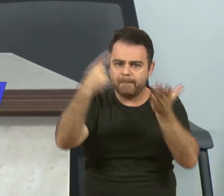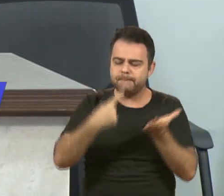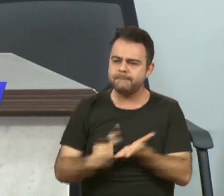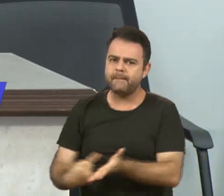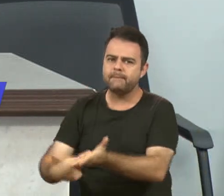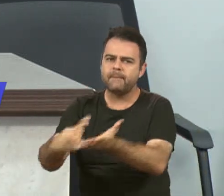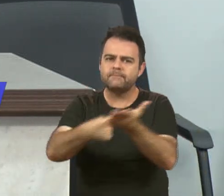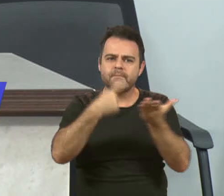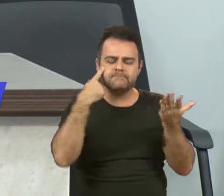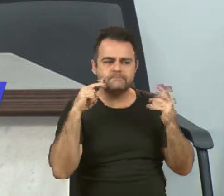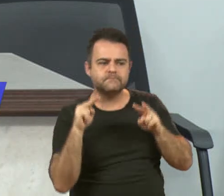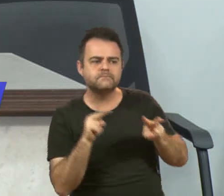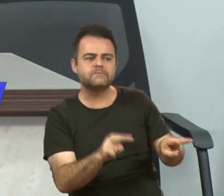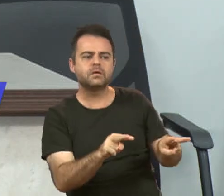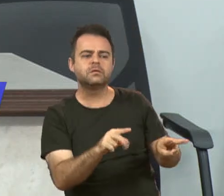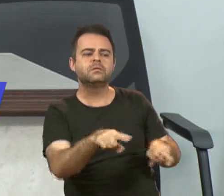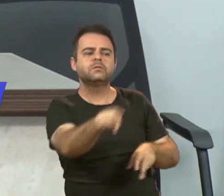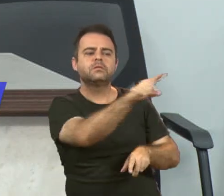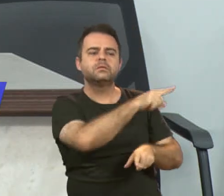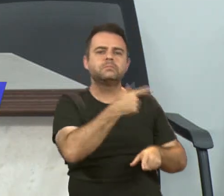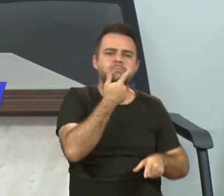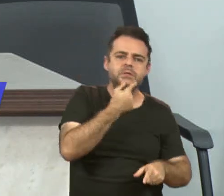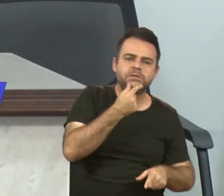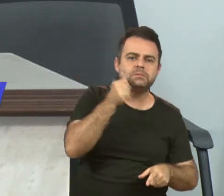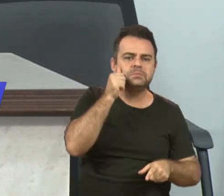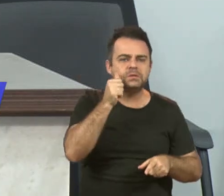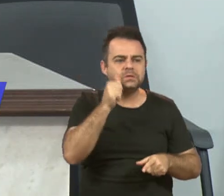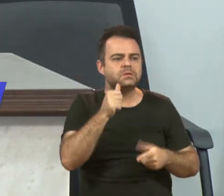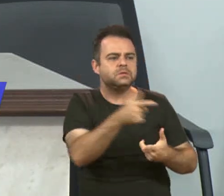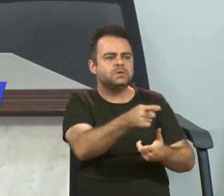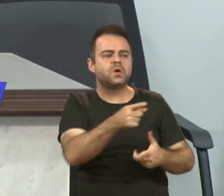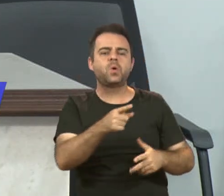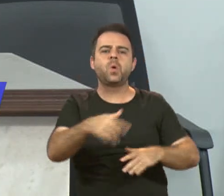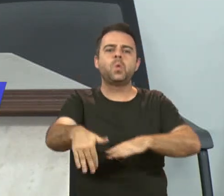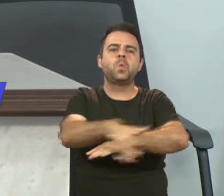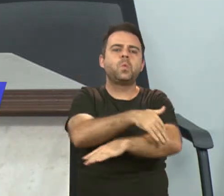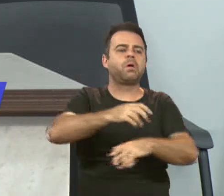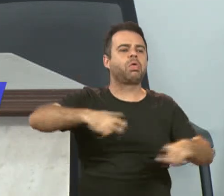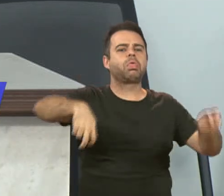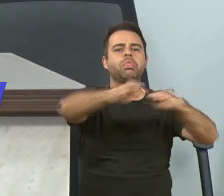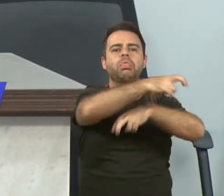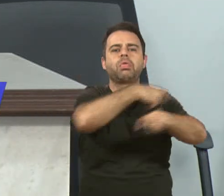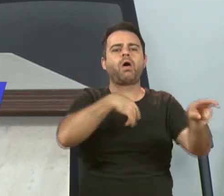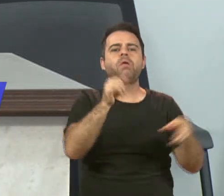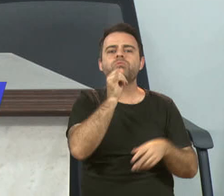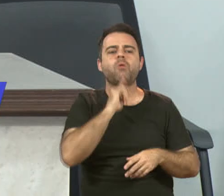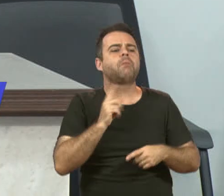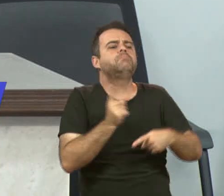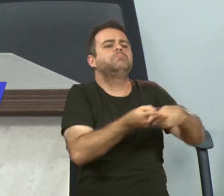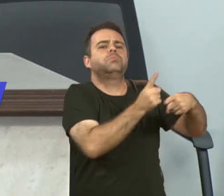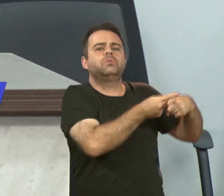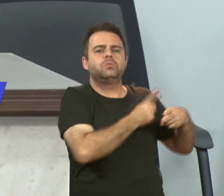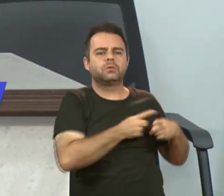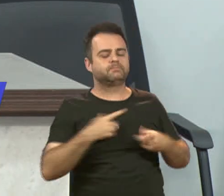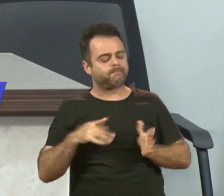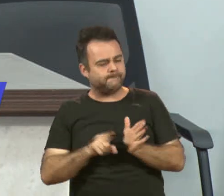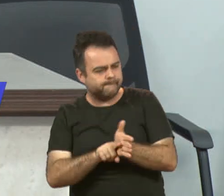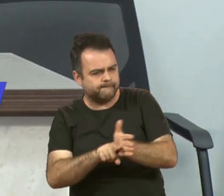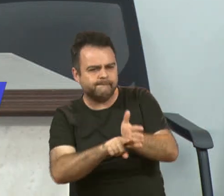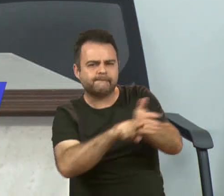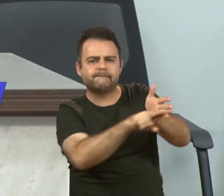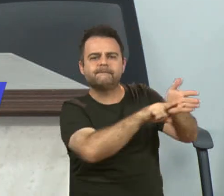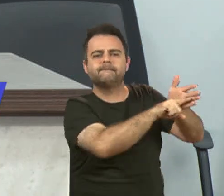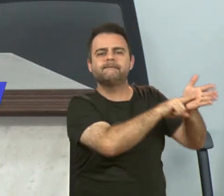e atender a problemática dos meninos e meninas em situação de rua de forma coerente,